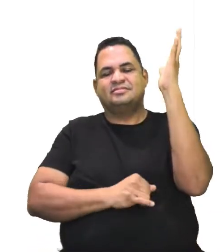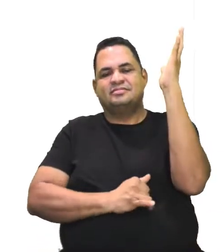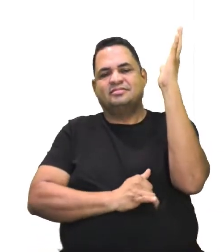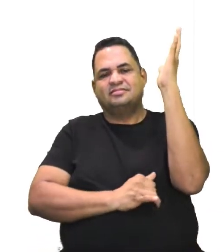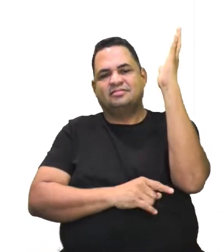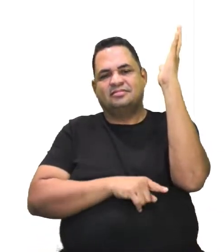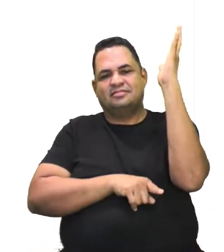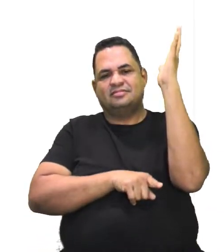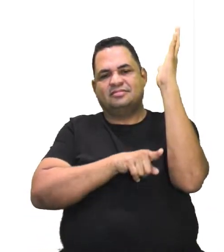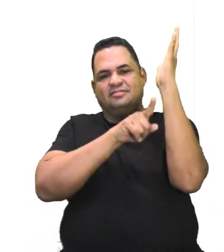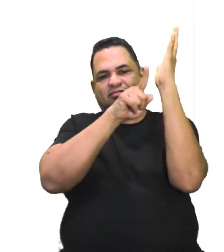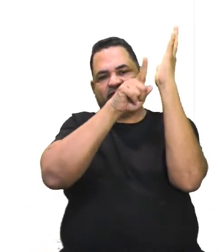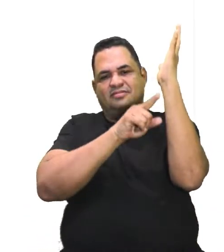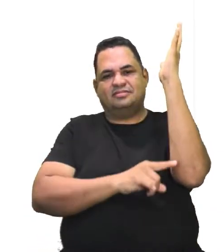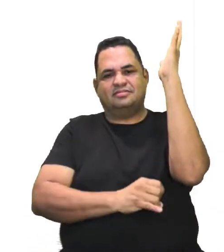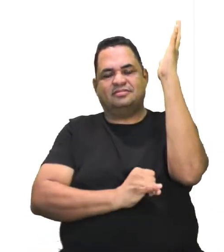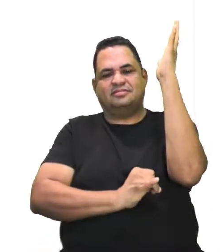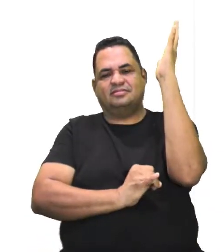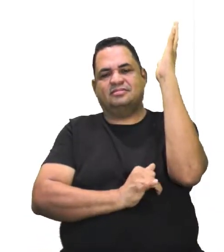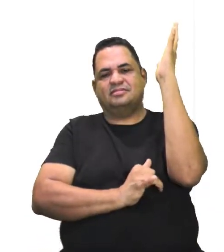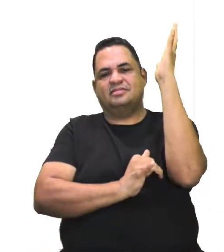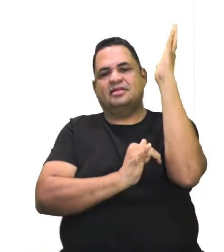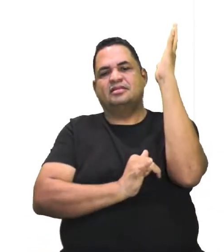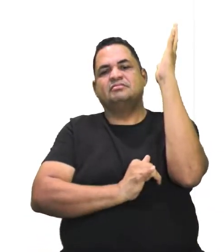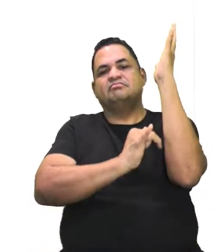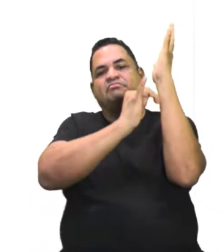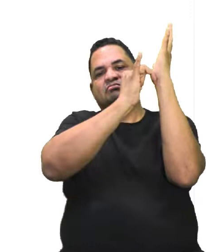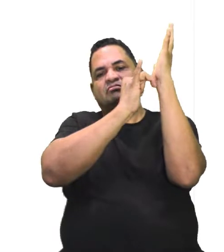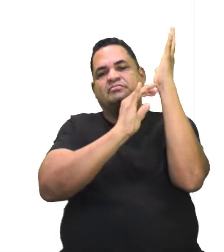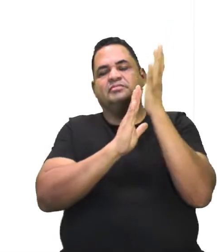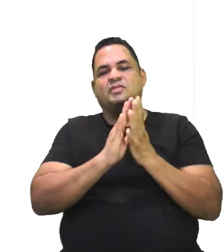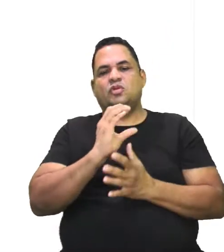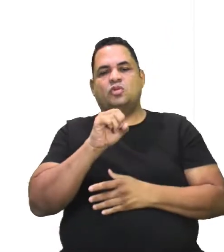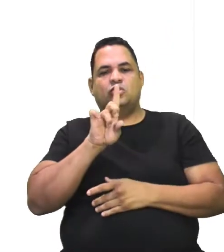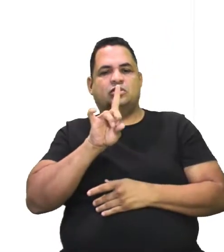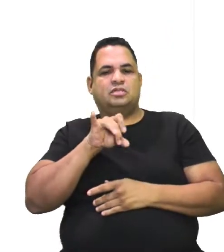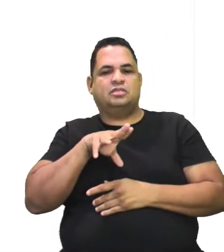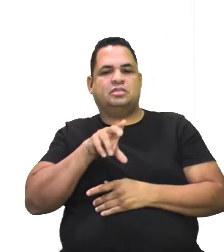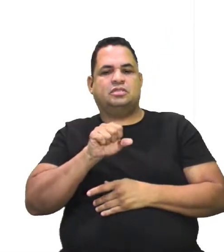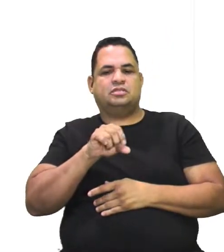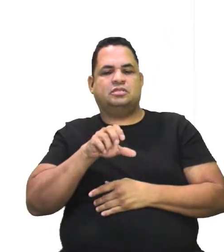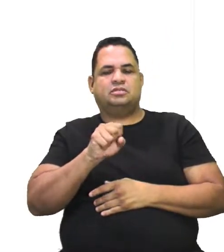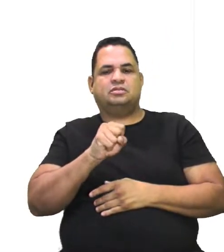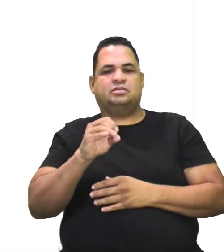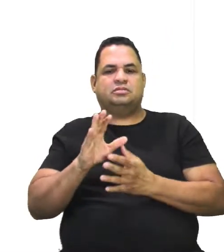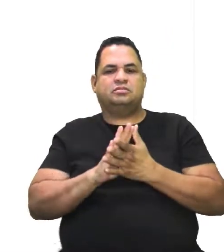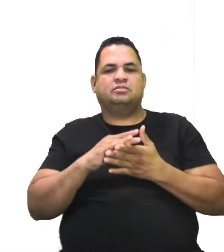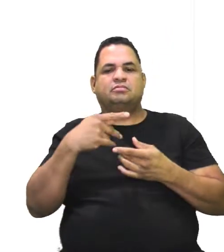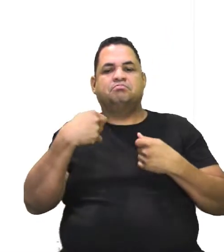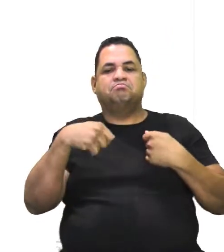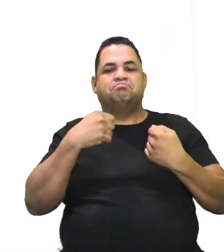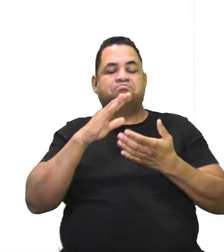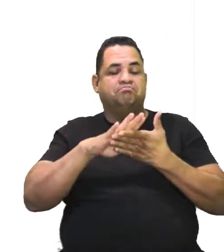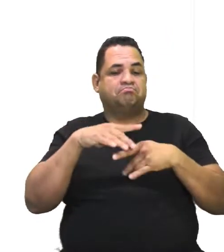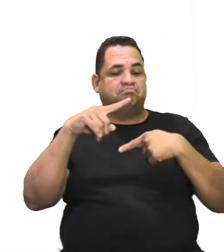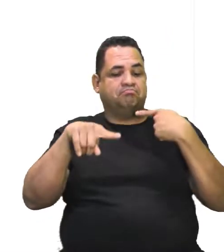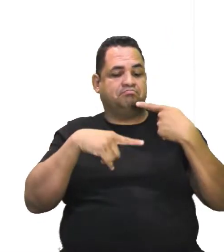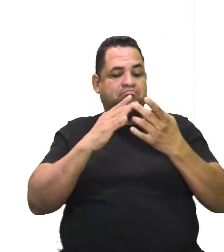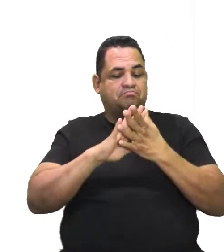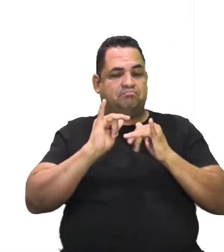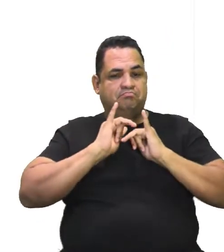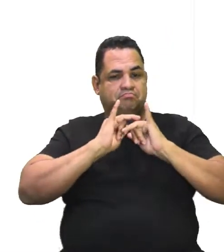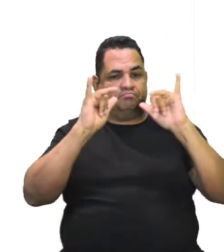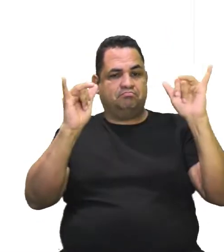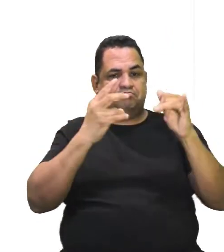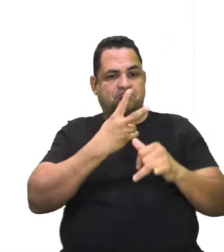eixo das ordenadas. Então vai anotando aí, vai relembrando, porque a gente vai precisar dessas informações. E quando